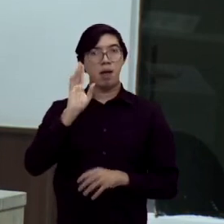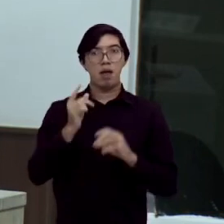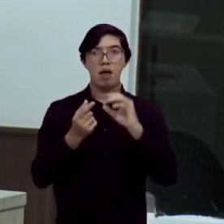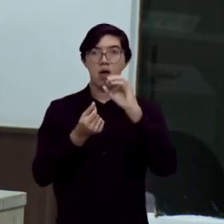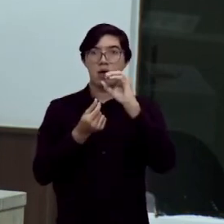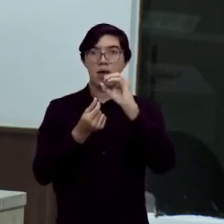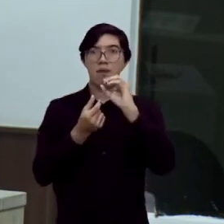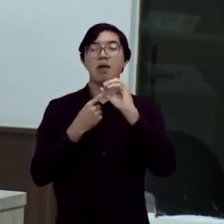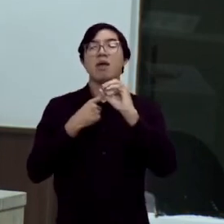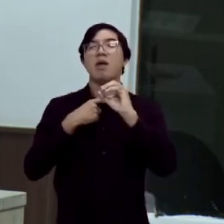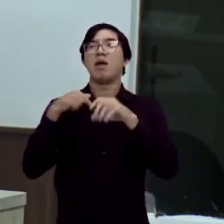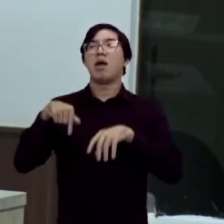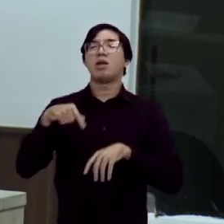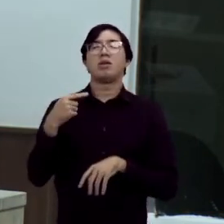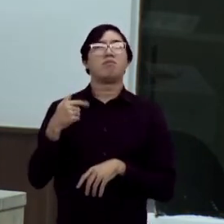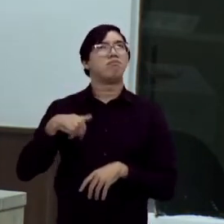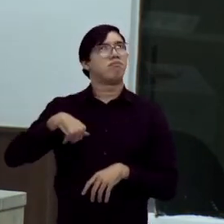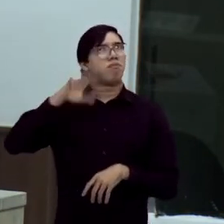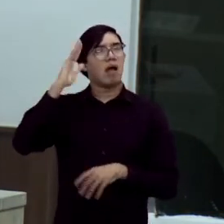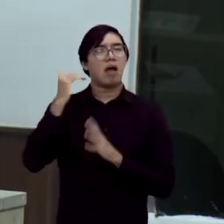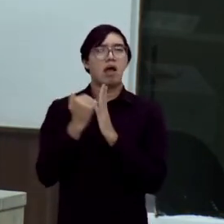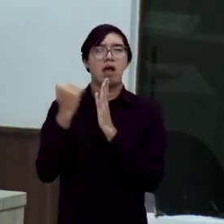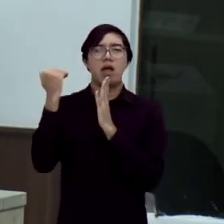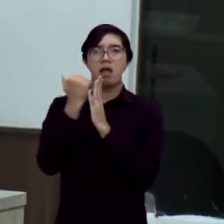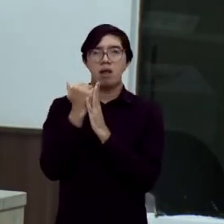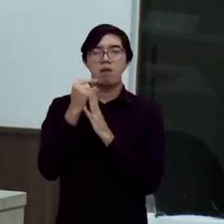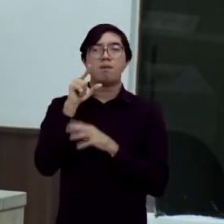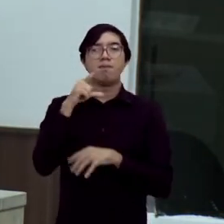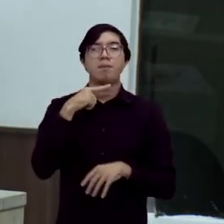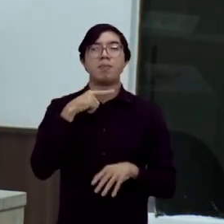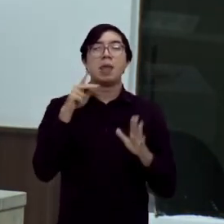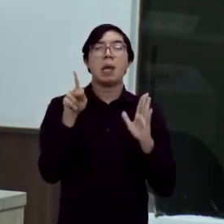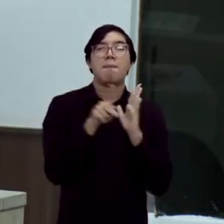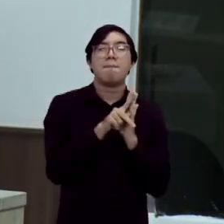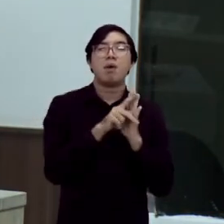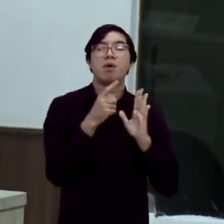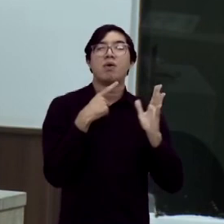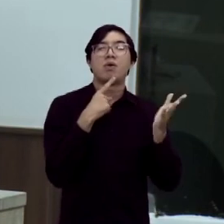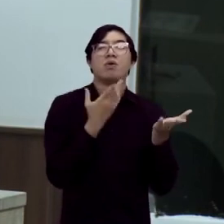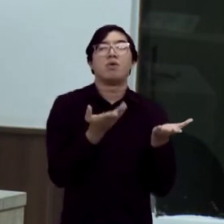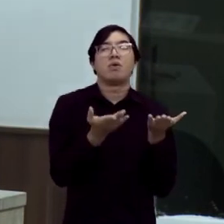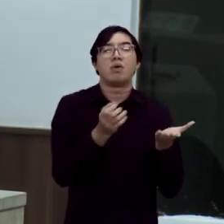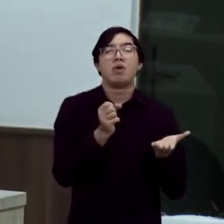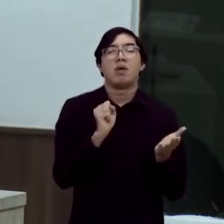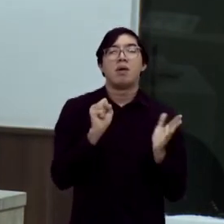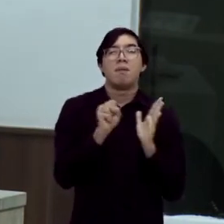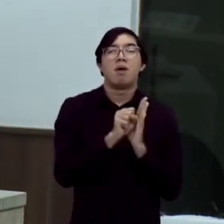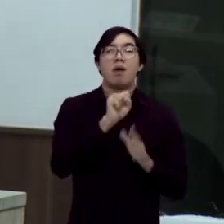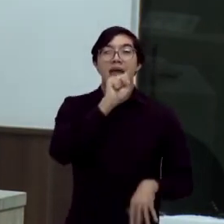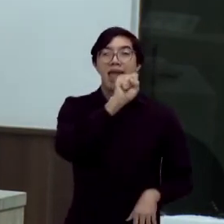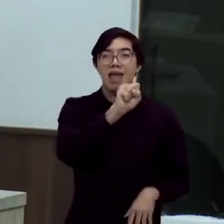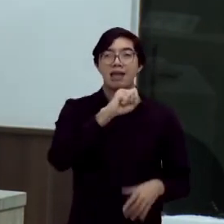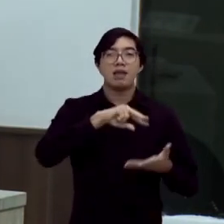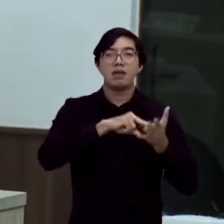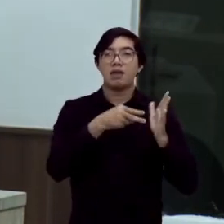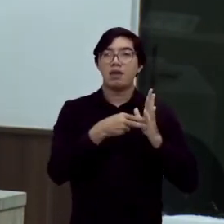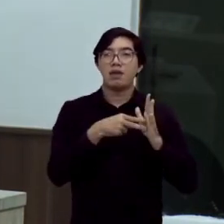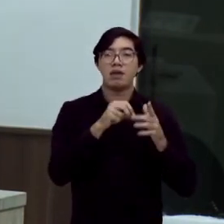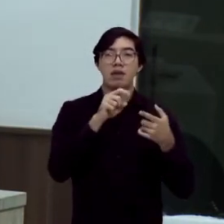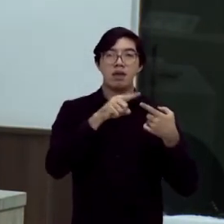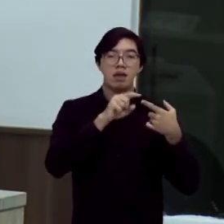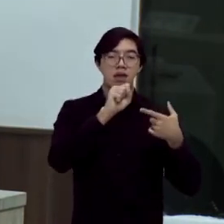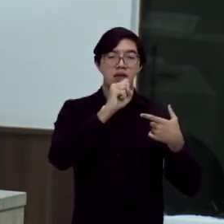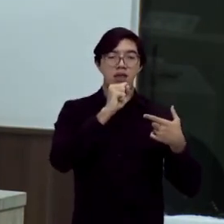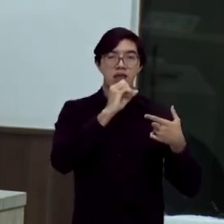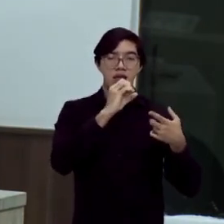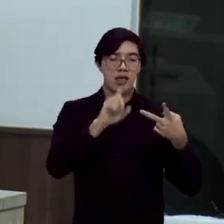S, um serviço que presta serviço. Para quem não sabe, Serviço S é SESC